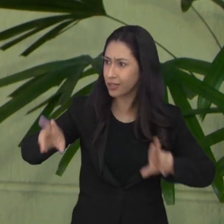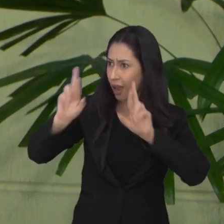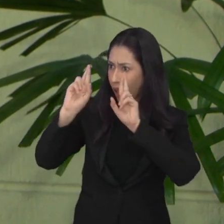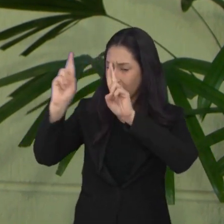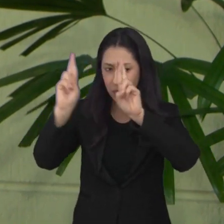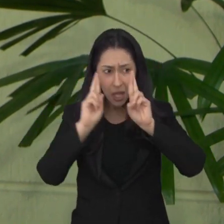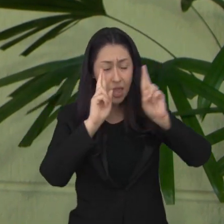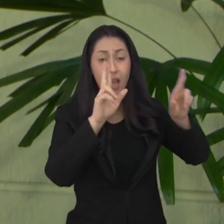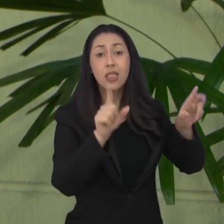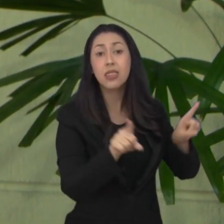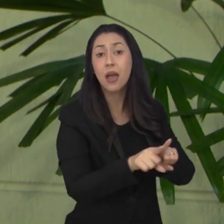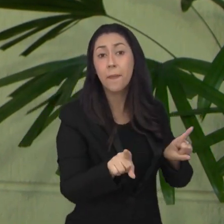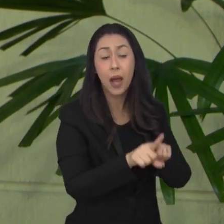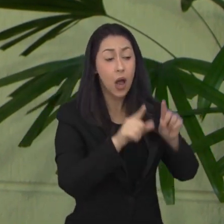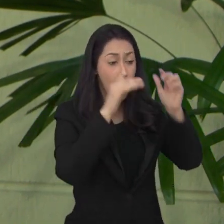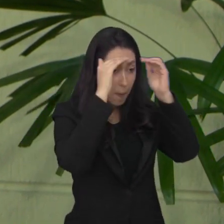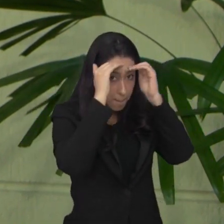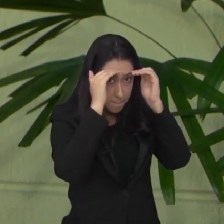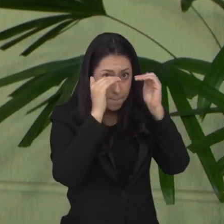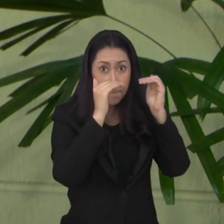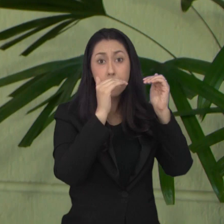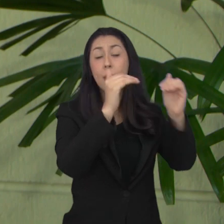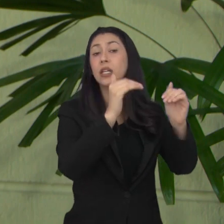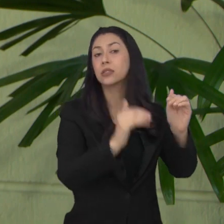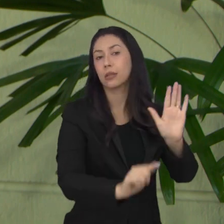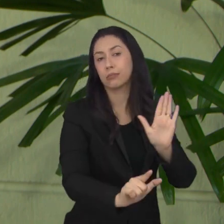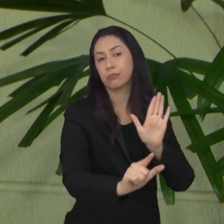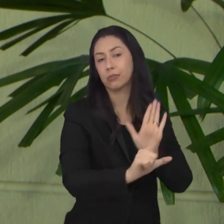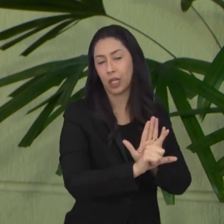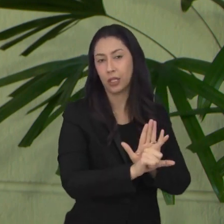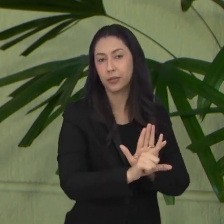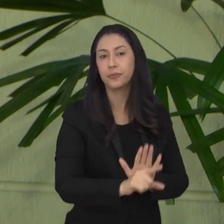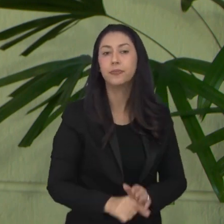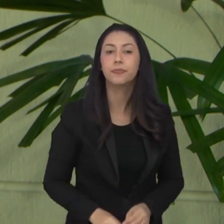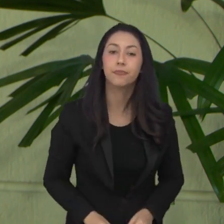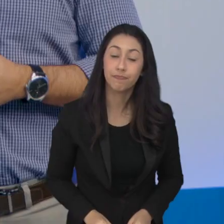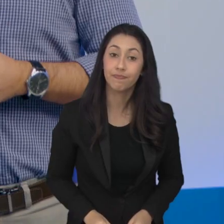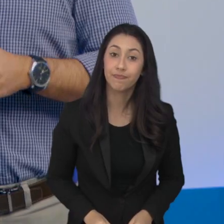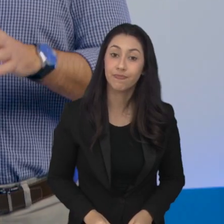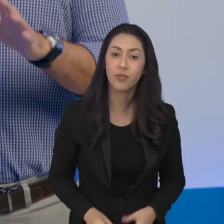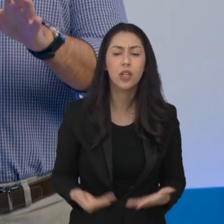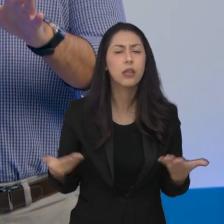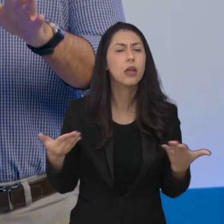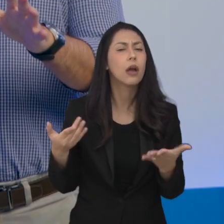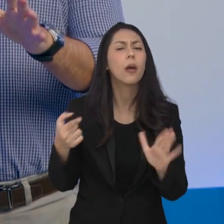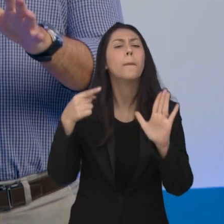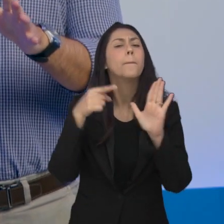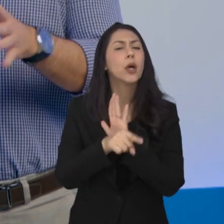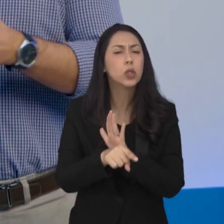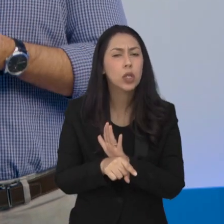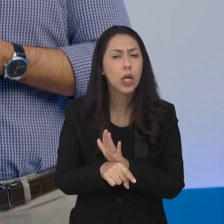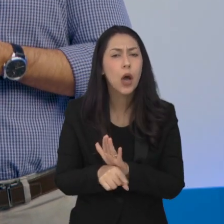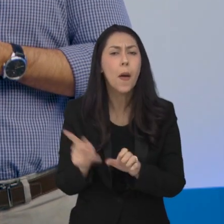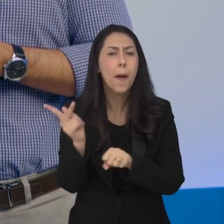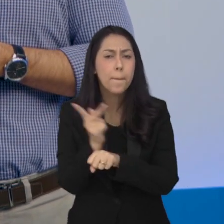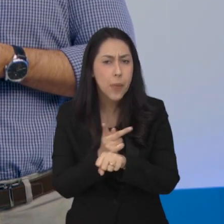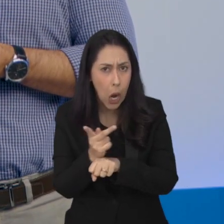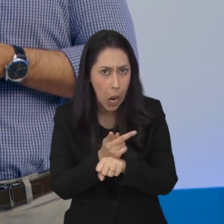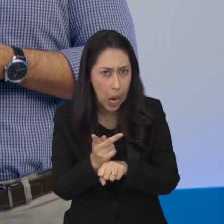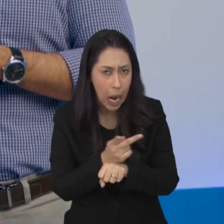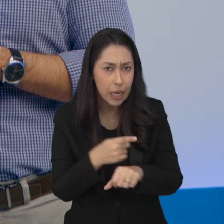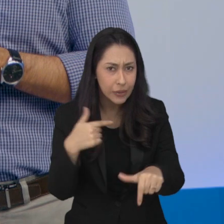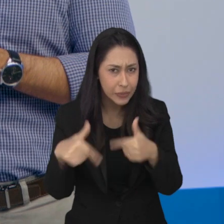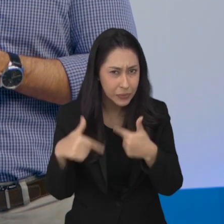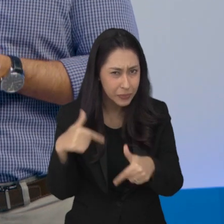próximo e cumprindo o que a legislação brasileira diz. E agora eu pergunto para você, tá na busca por uma vaga